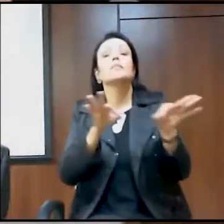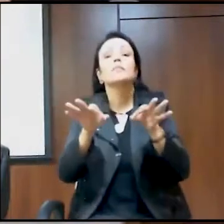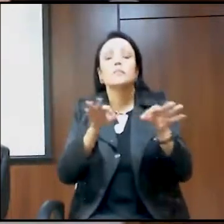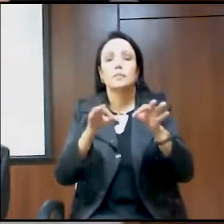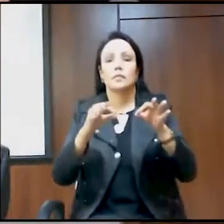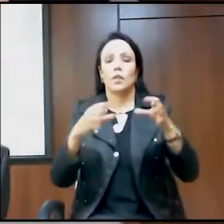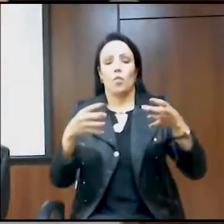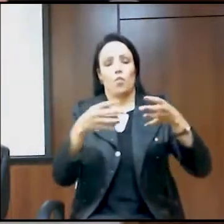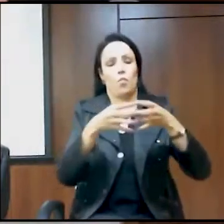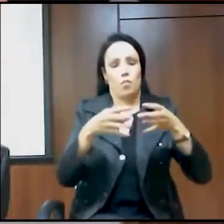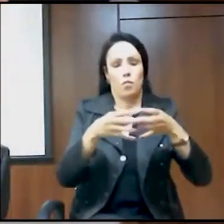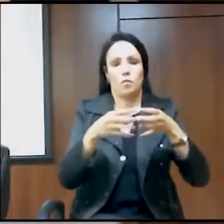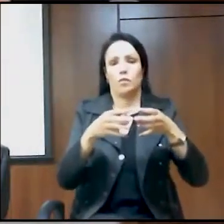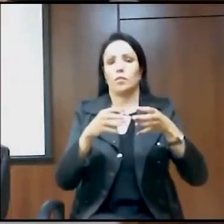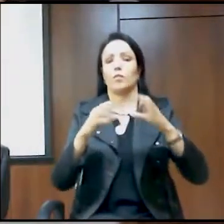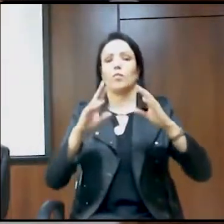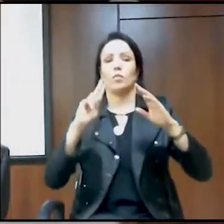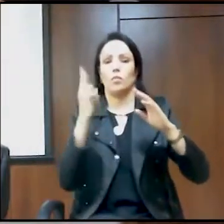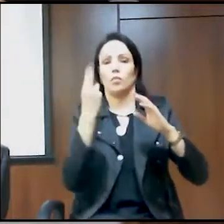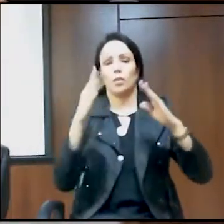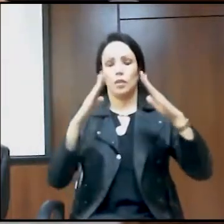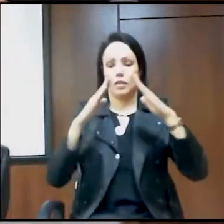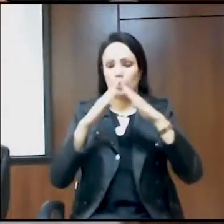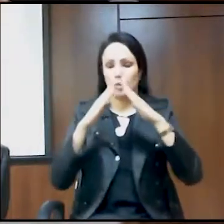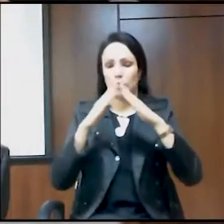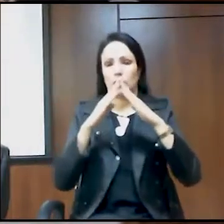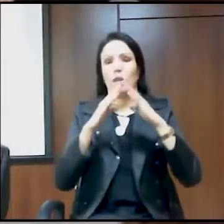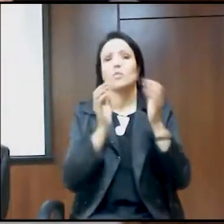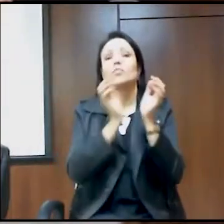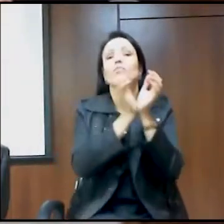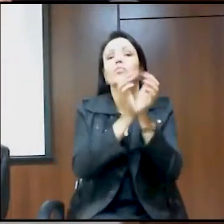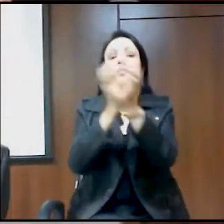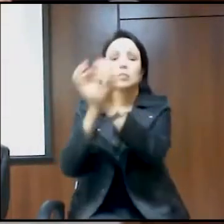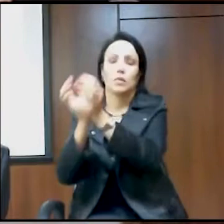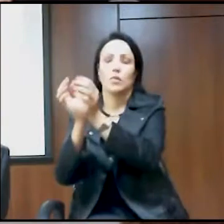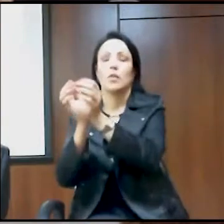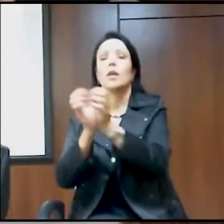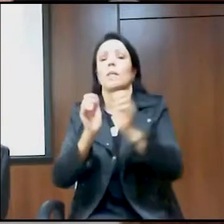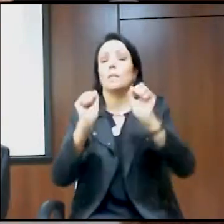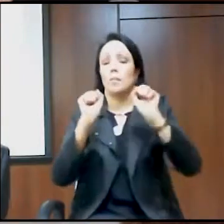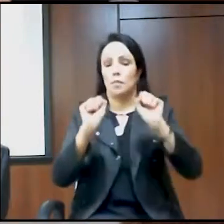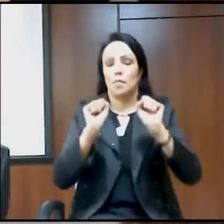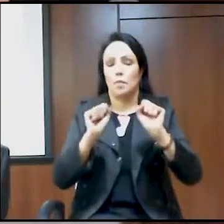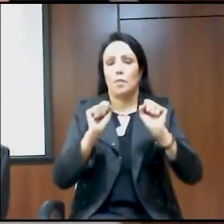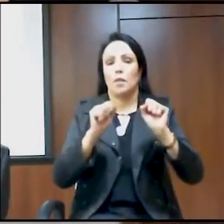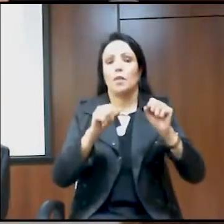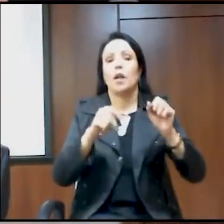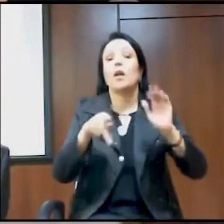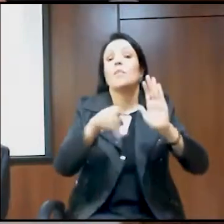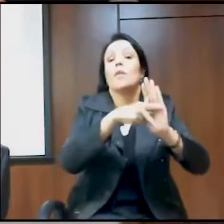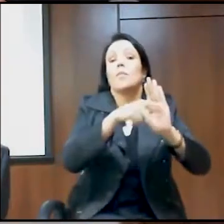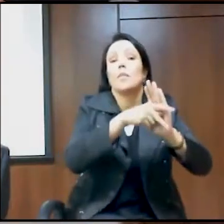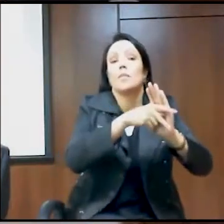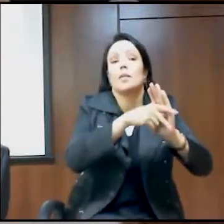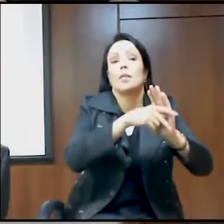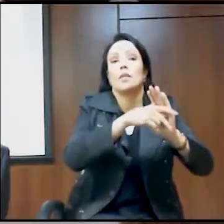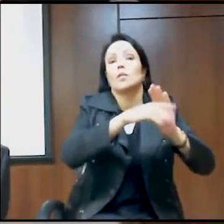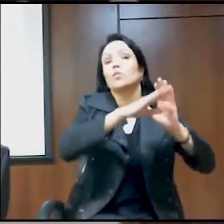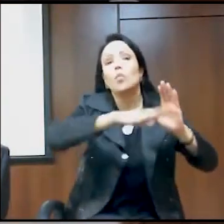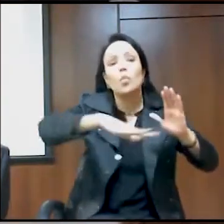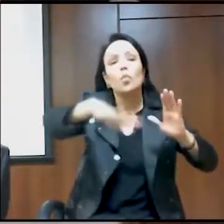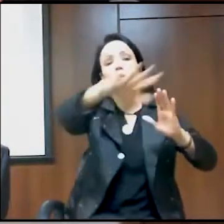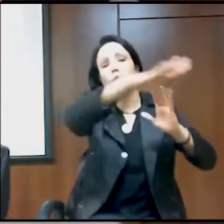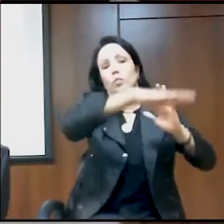habitacionais ou em processo de associação sejam através da propriedade coletiva. Então nós vamos introduzir